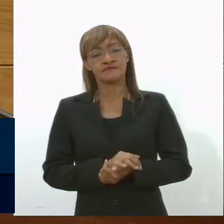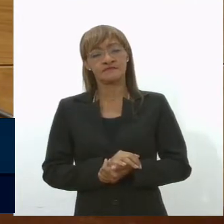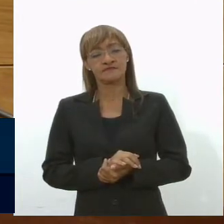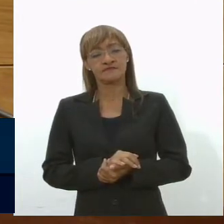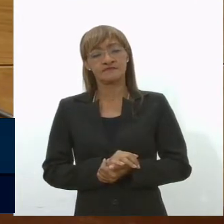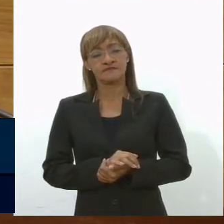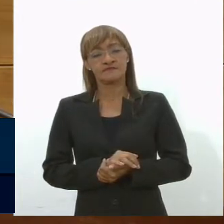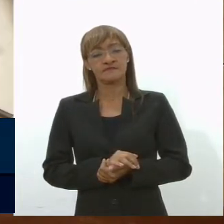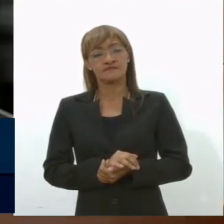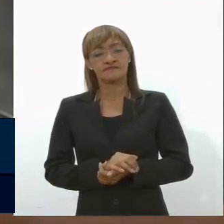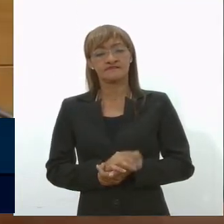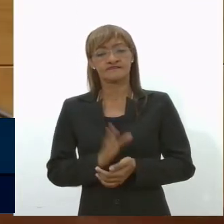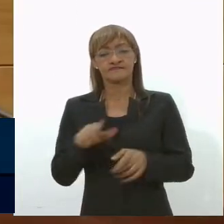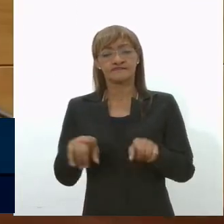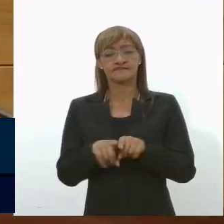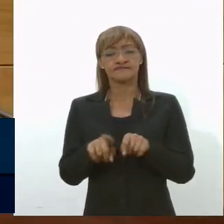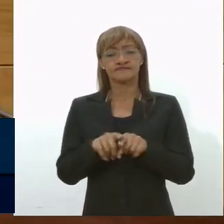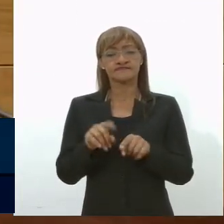termo de cooperação